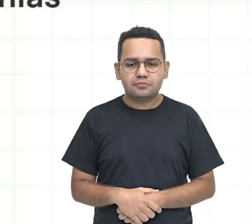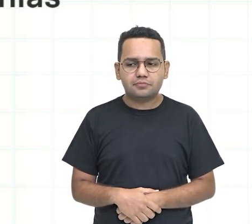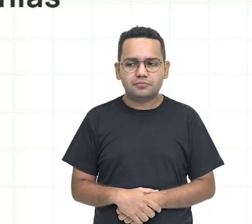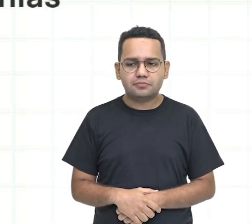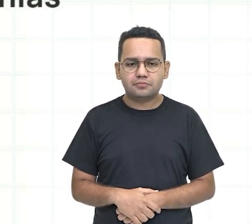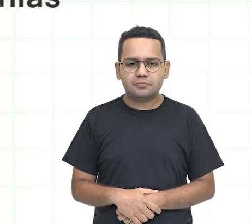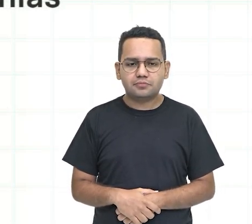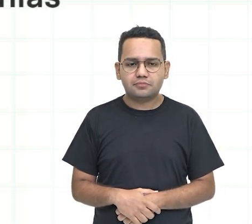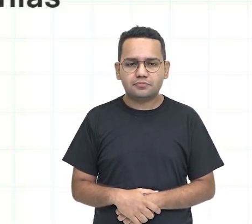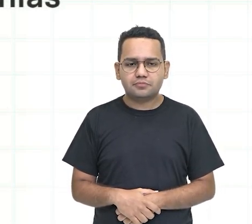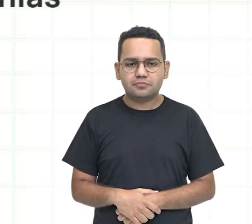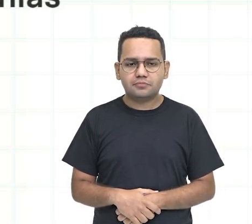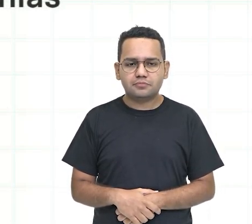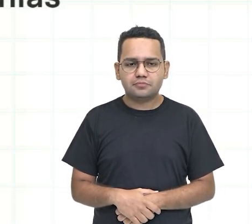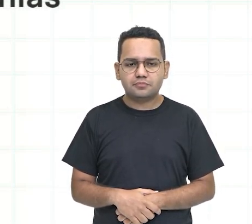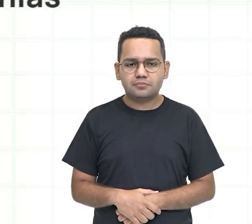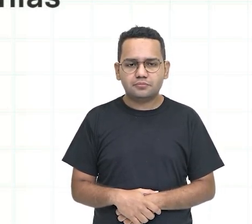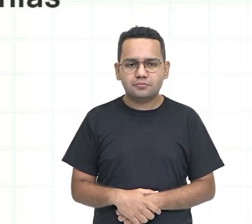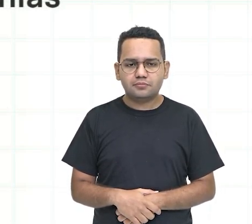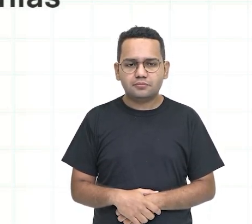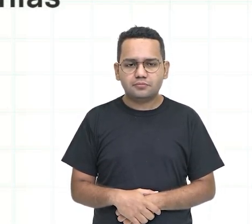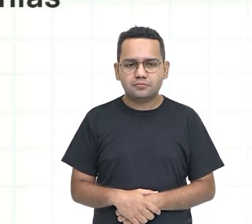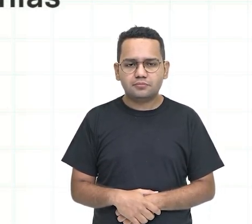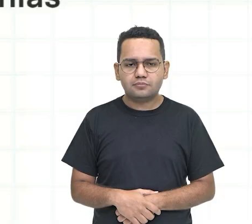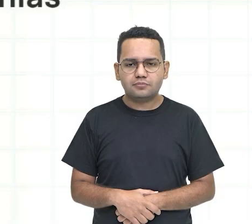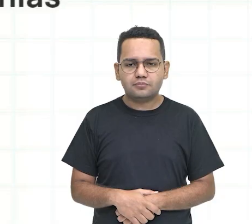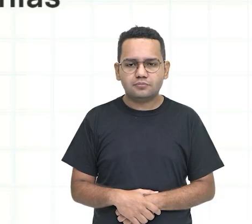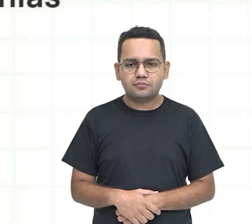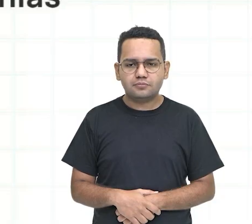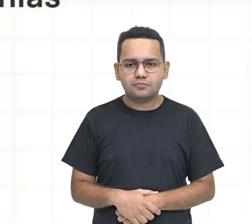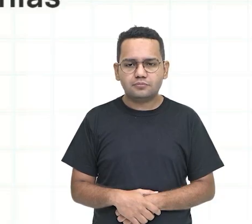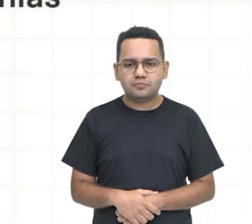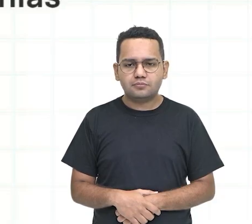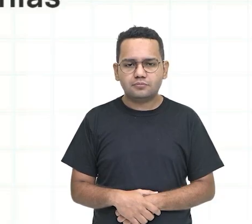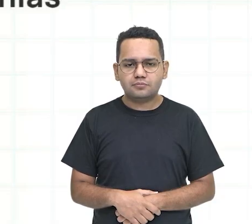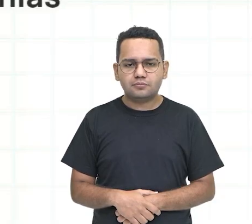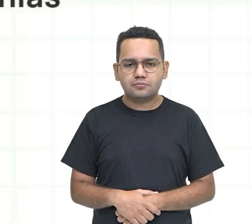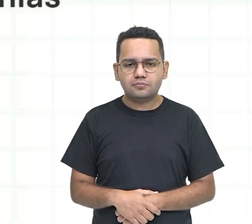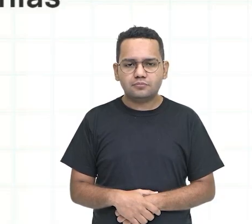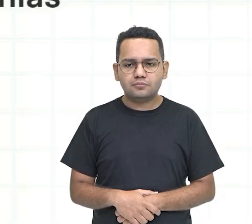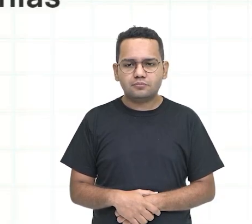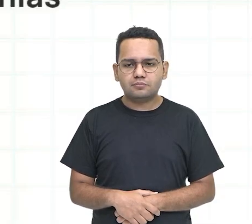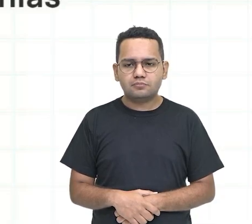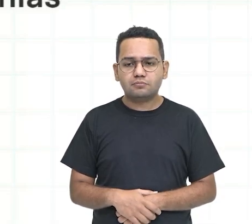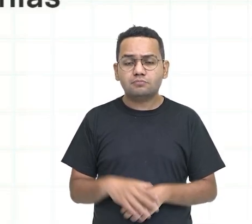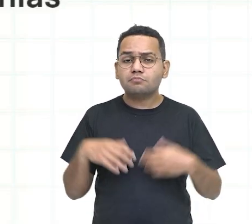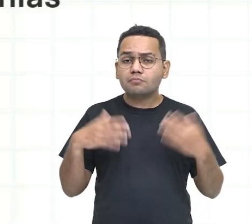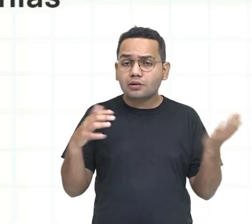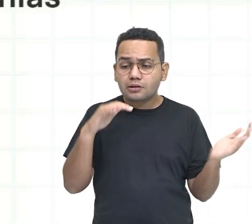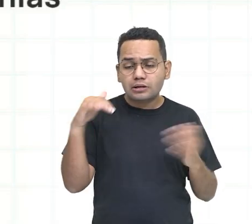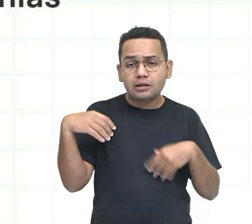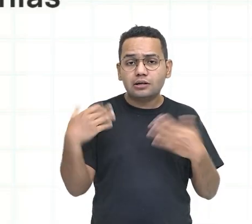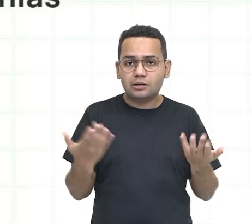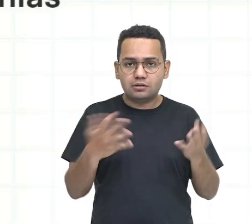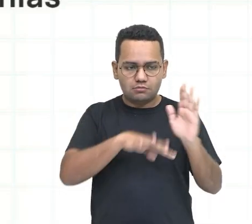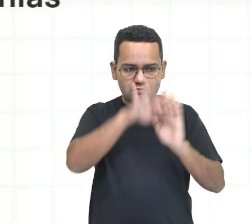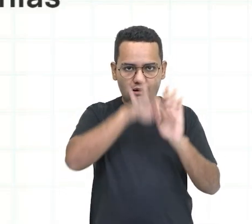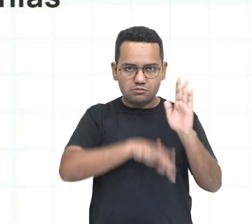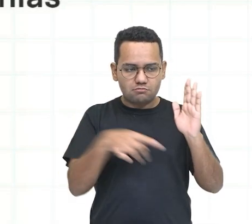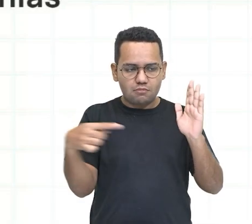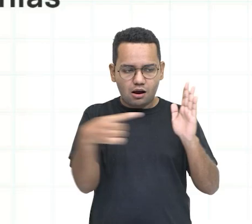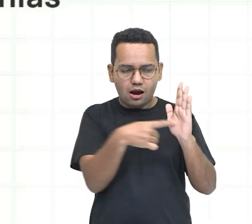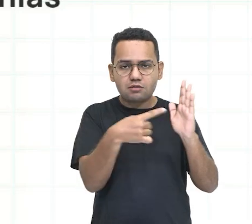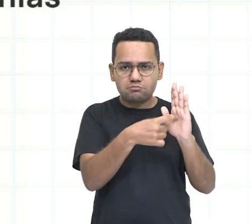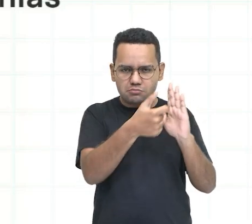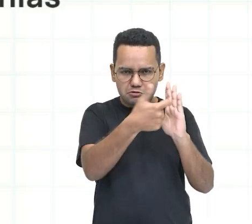né? O que, né, na nossa Reading Comprehension diz o seguinte: de acordo com o texto sobre a disseminação da